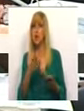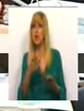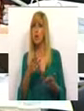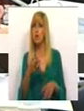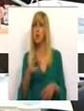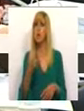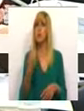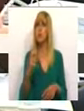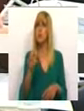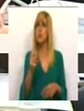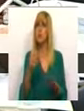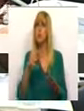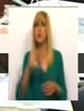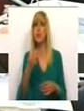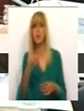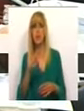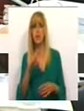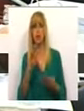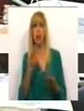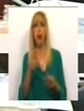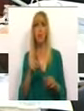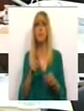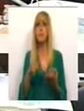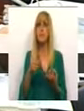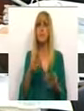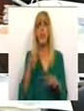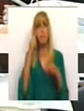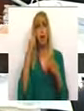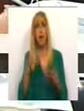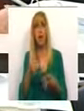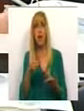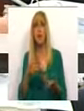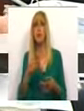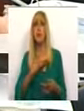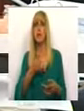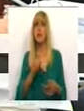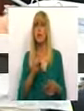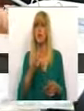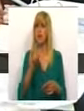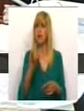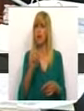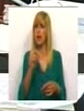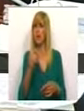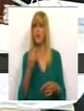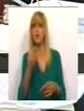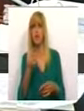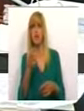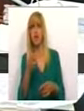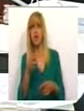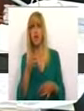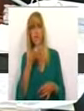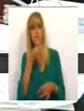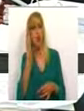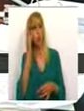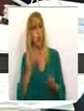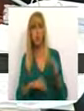Luxemburgo, Manchester, Haia, Hamburgo, Macau, Luanda, Estugarda, Joanesburgo, Dili, Caracas e Valência, estamos a falar num